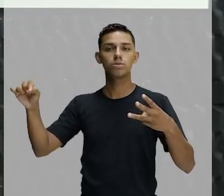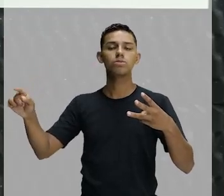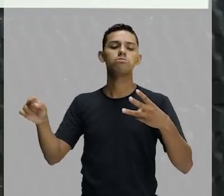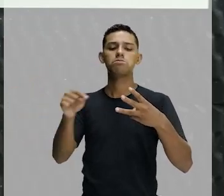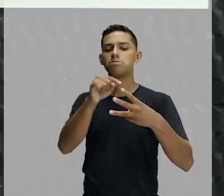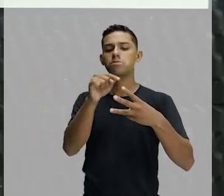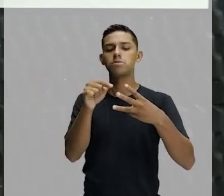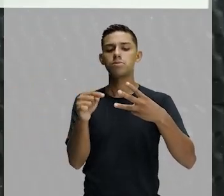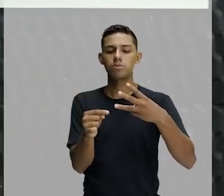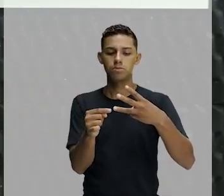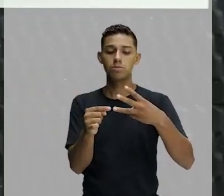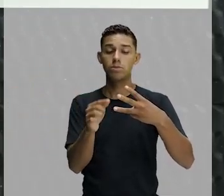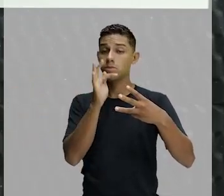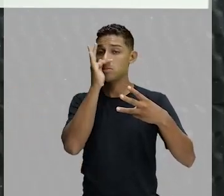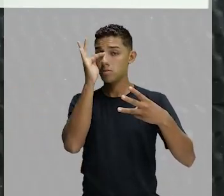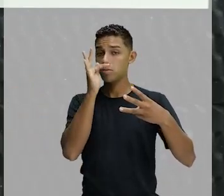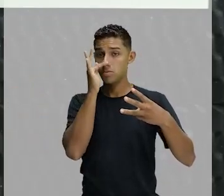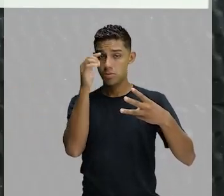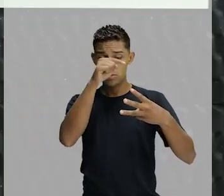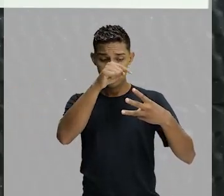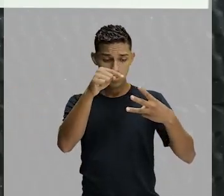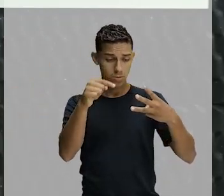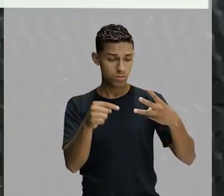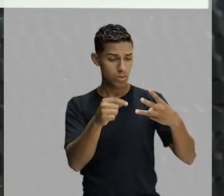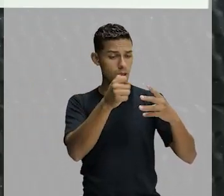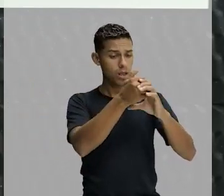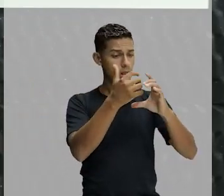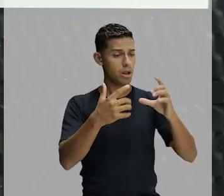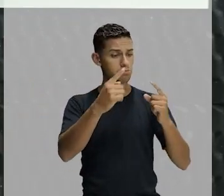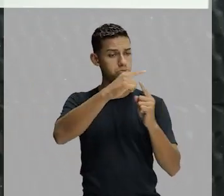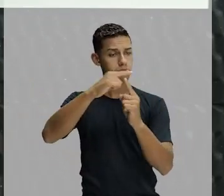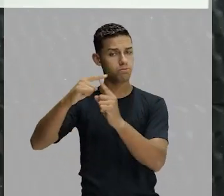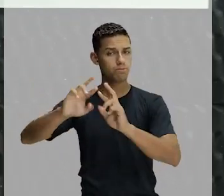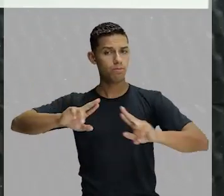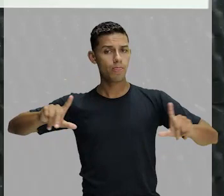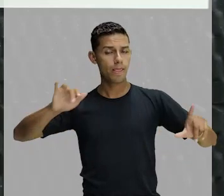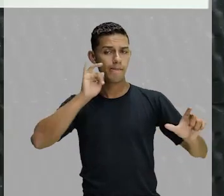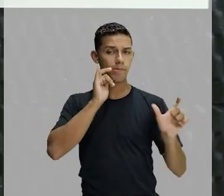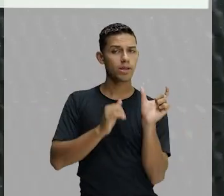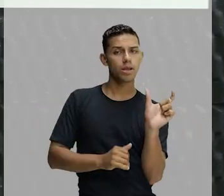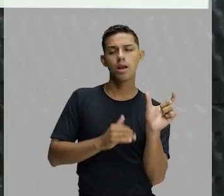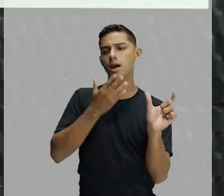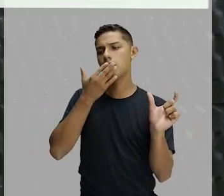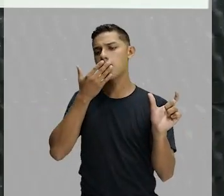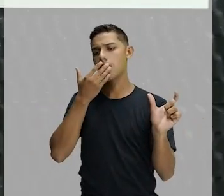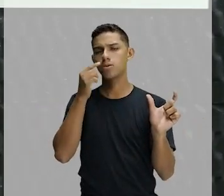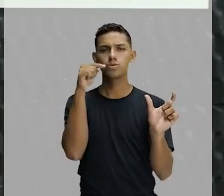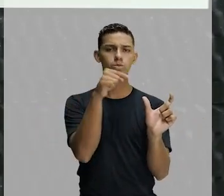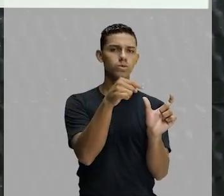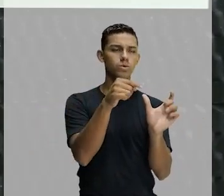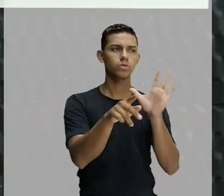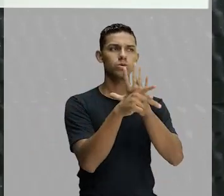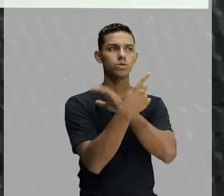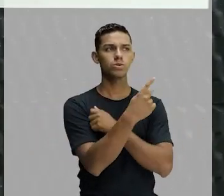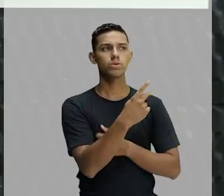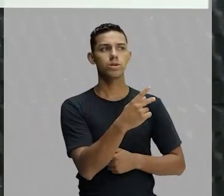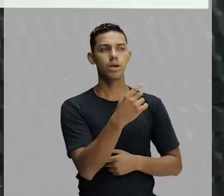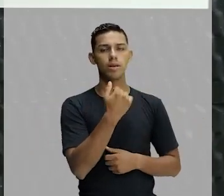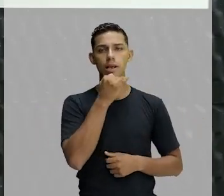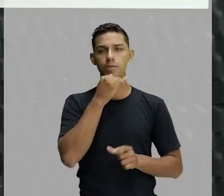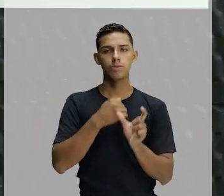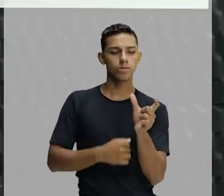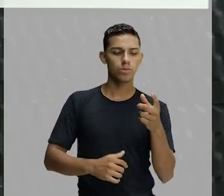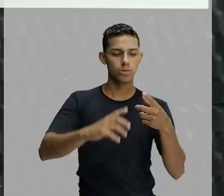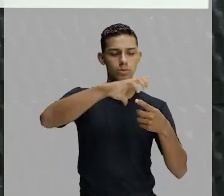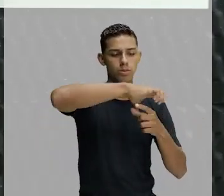um comportamento de dominância incompleta com relação à cor. A cor das